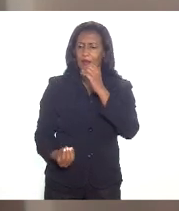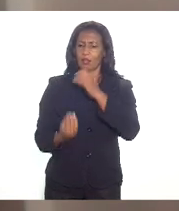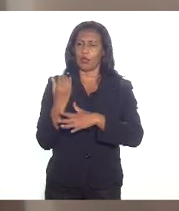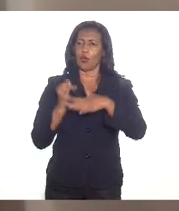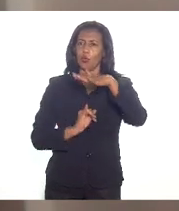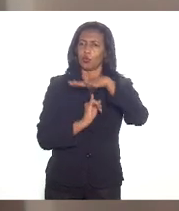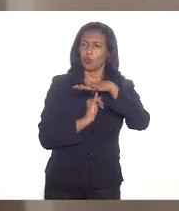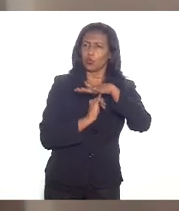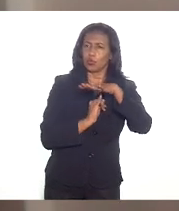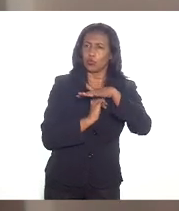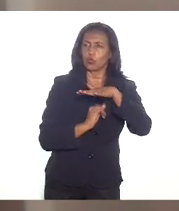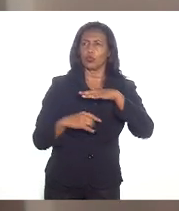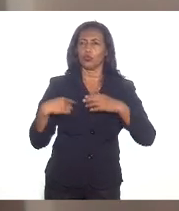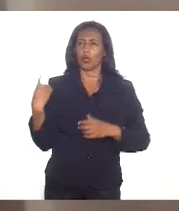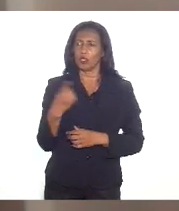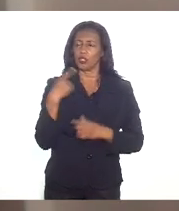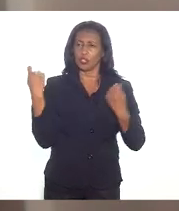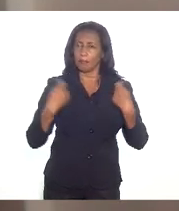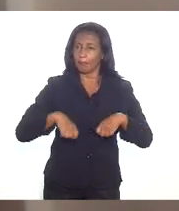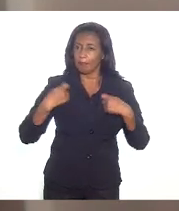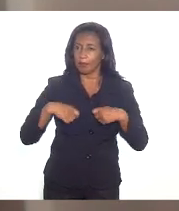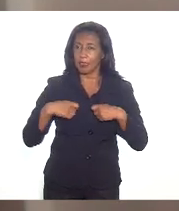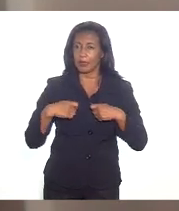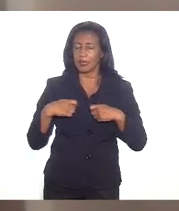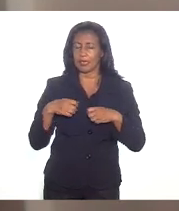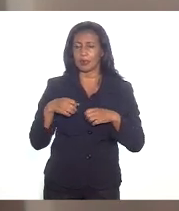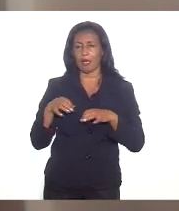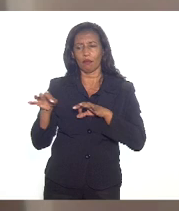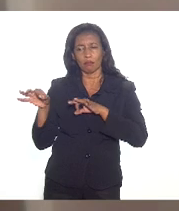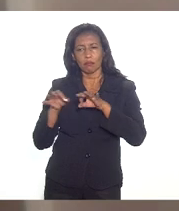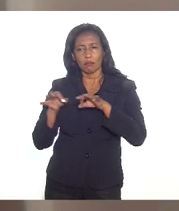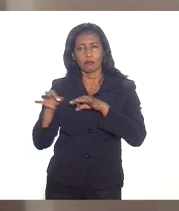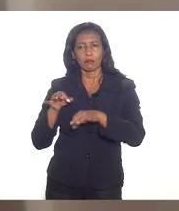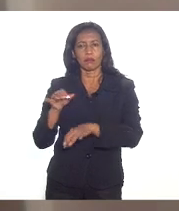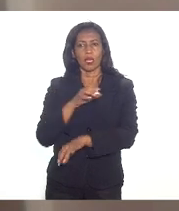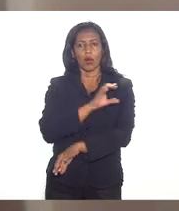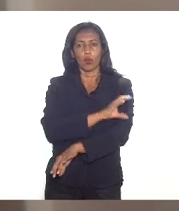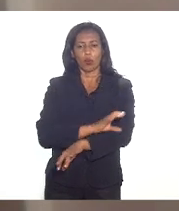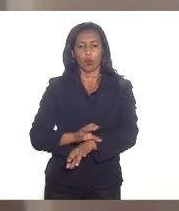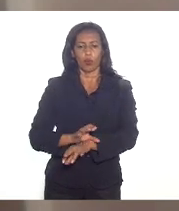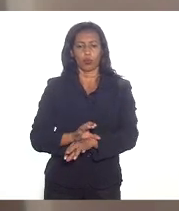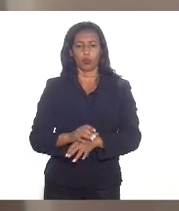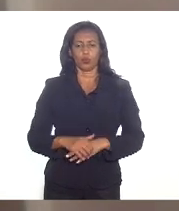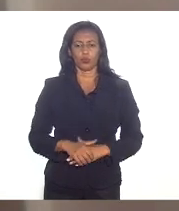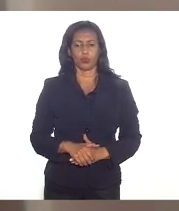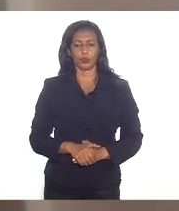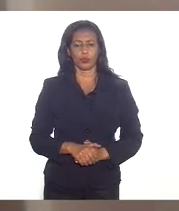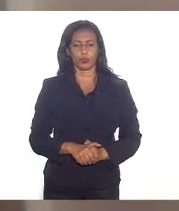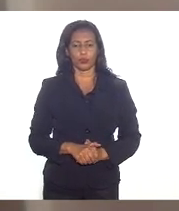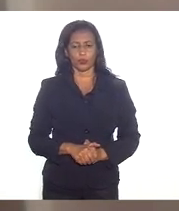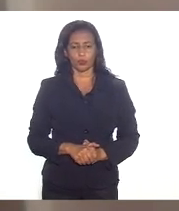gente precisa estimular a cultura de planejamento do setor público. Pode ir.